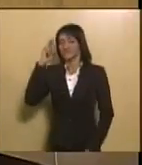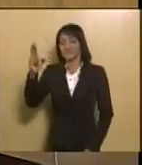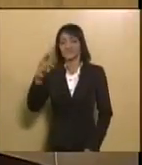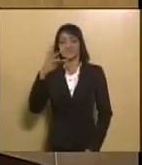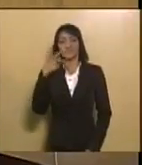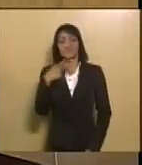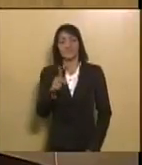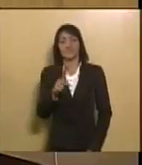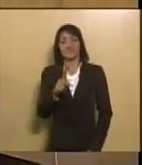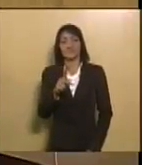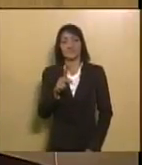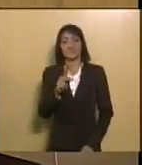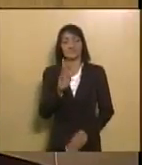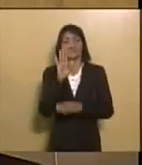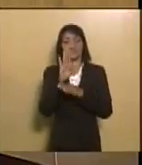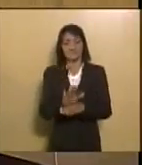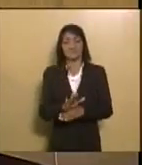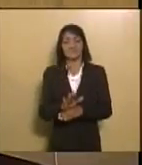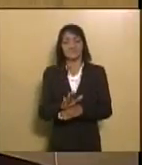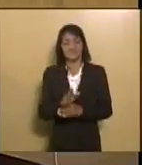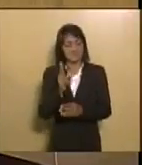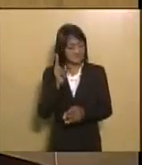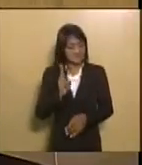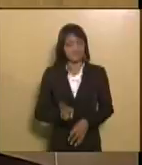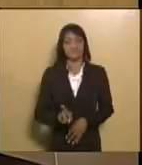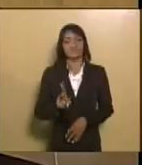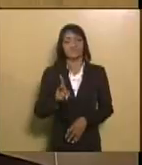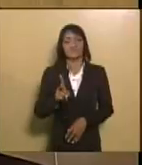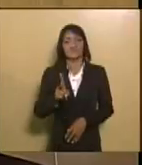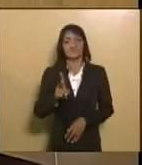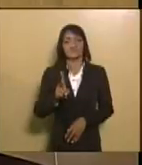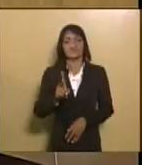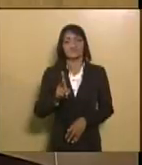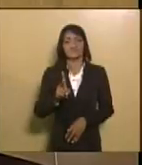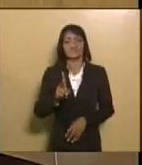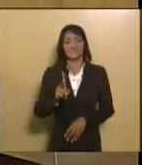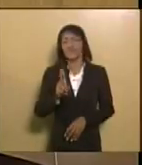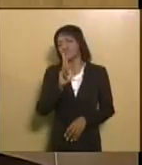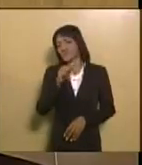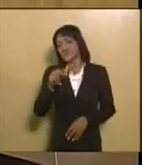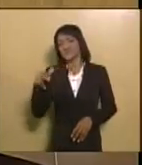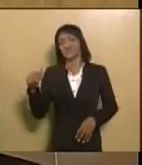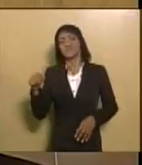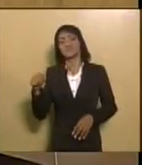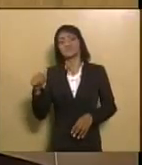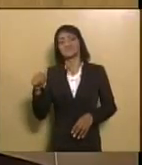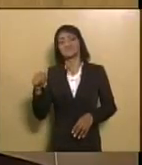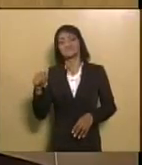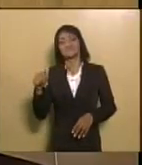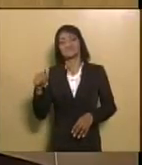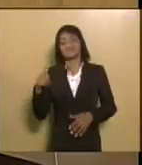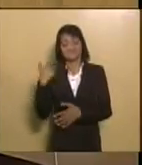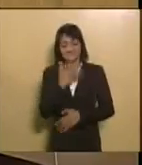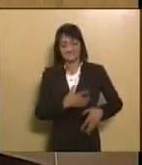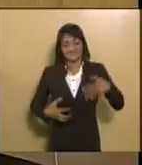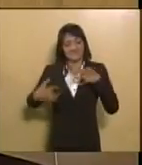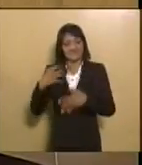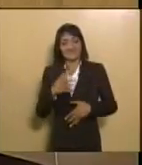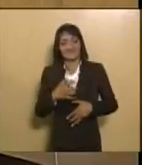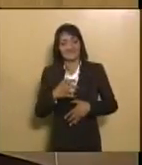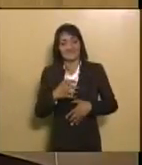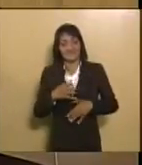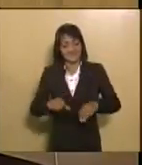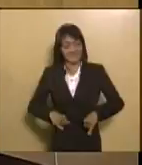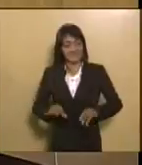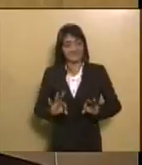tua sombra à tua direita. O sol não te molestará de dia e nem a lua de noite. O